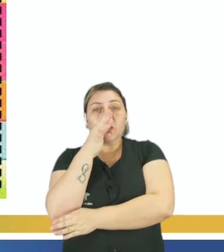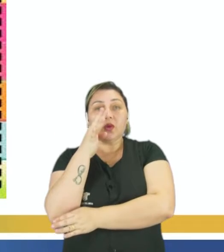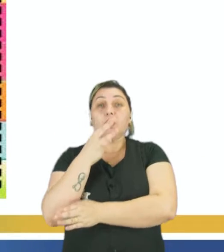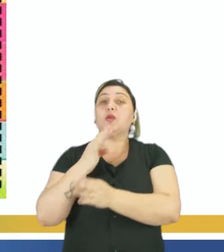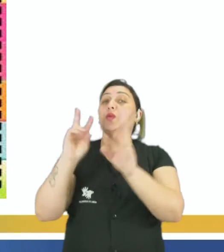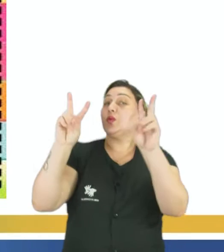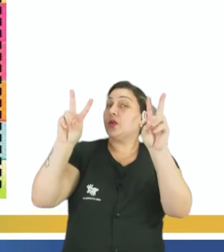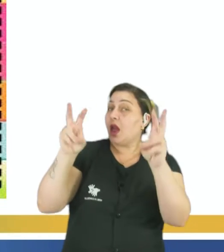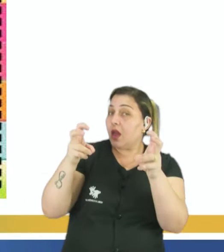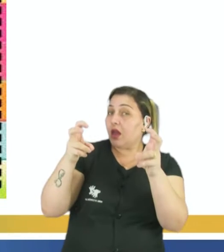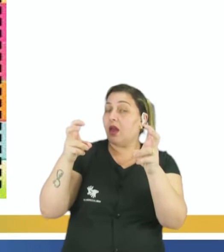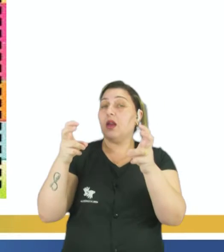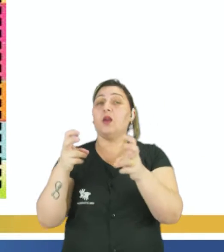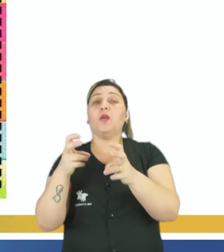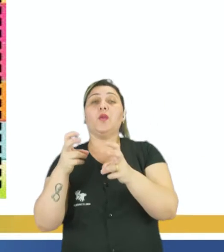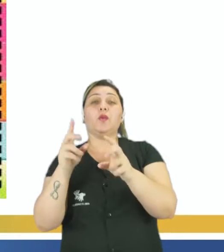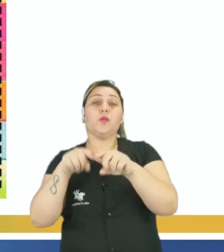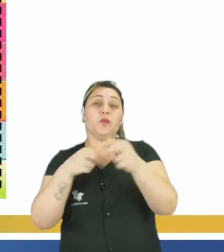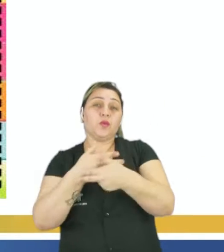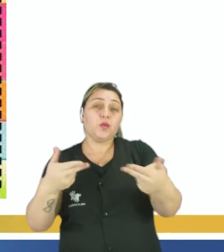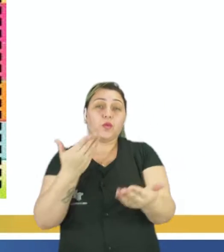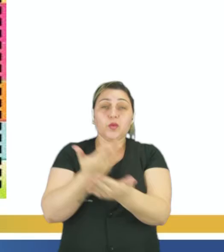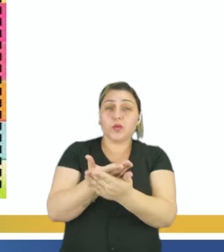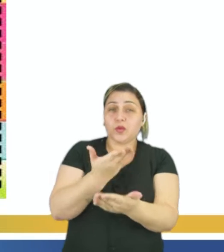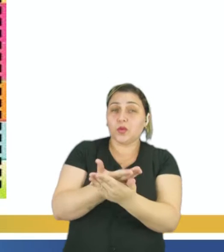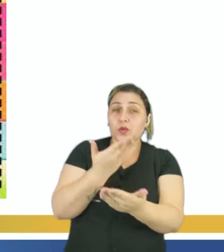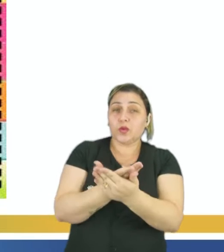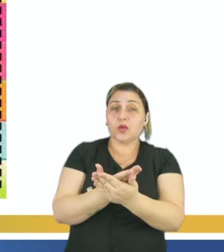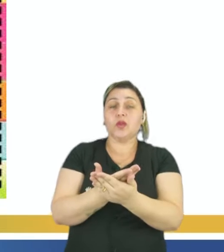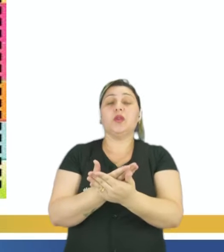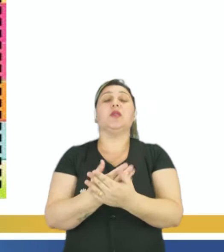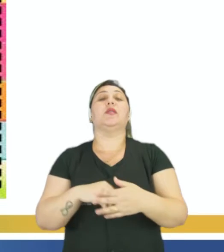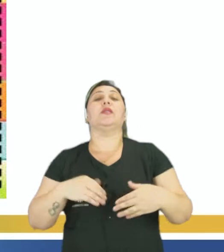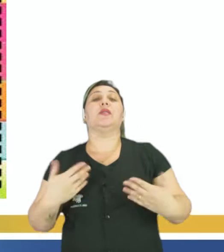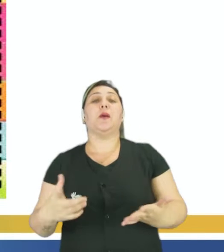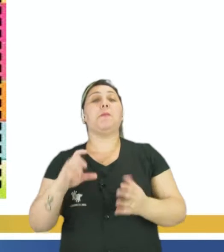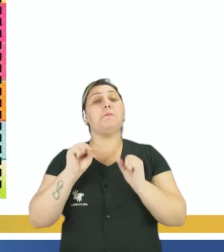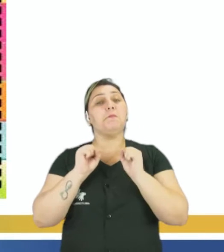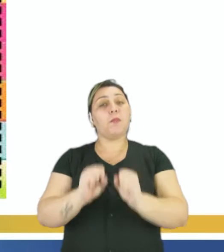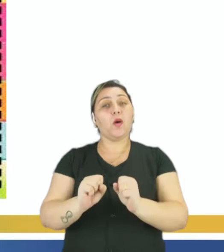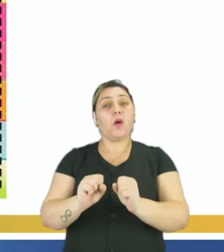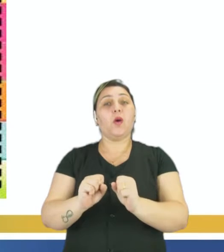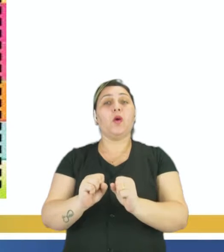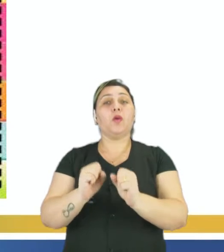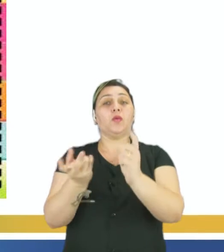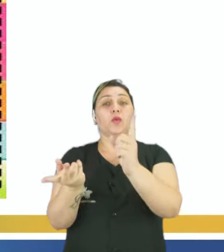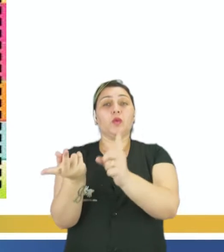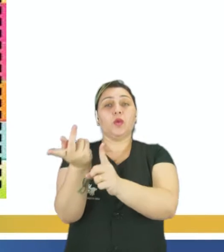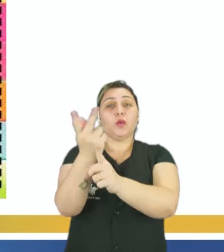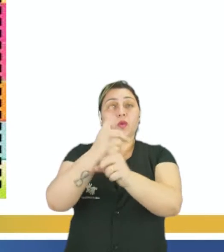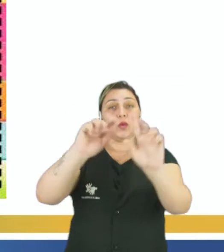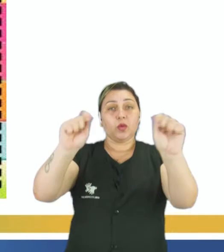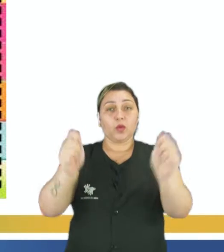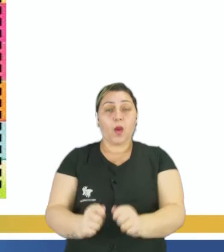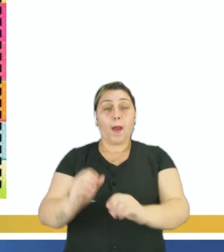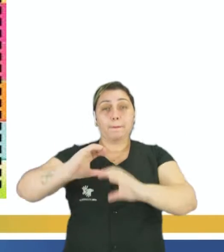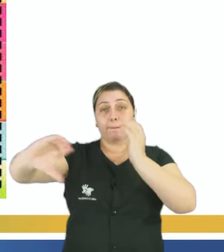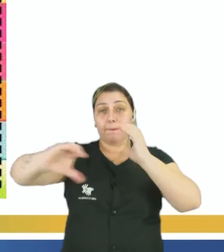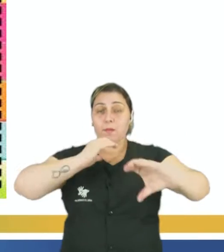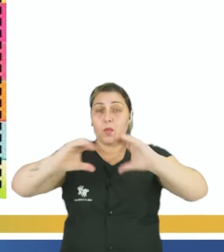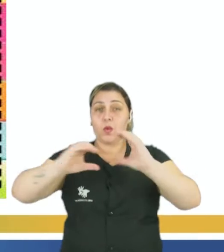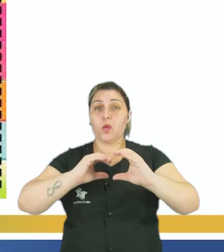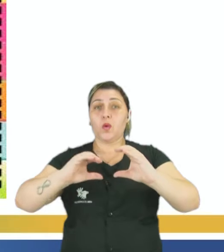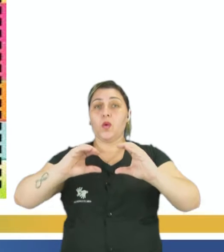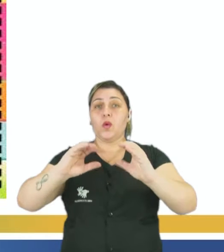um tema, de um objeto estudado, que a gente já viu que pode ser uma obra de arte, pode ser uma música, pode ser